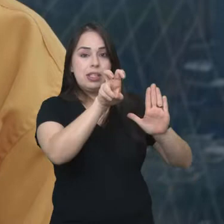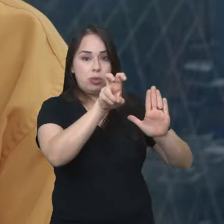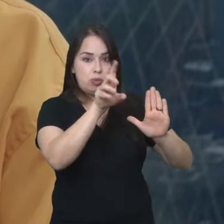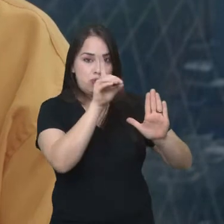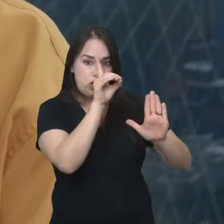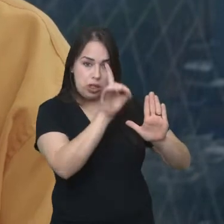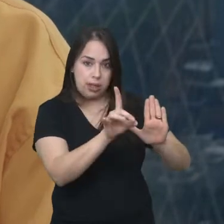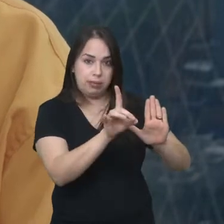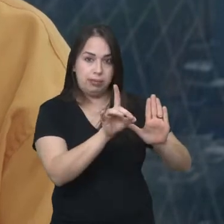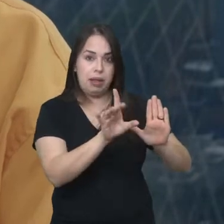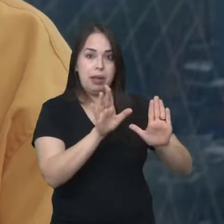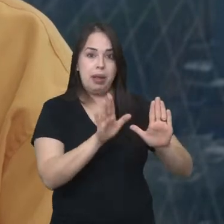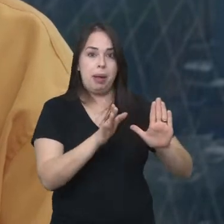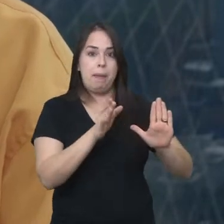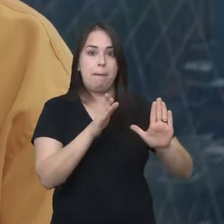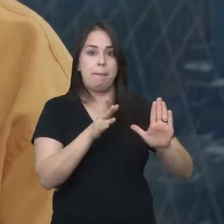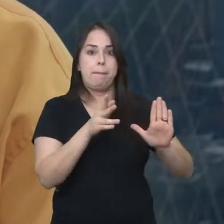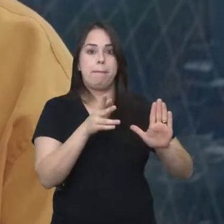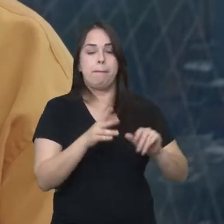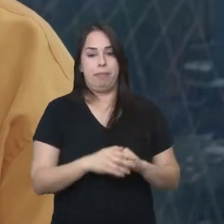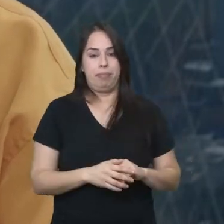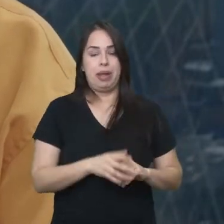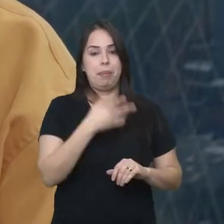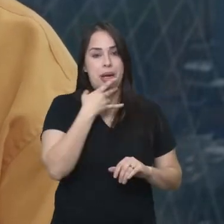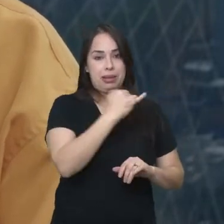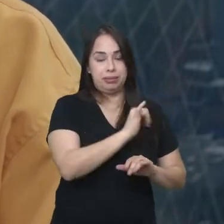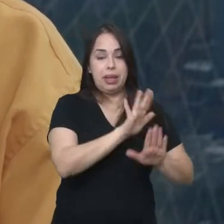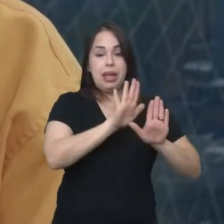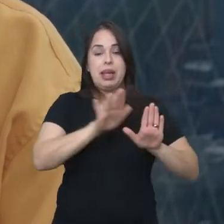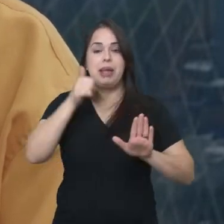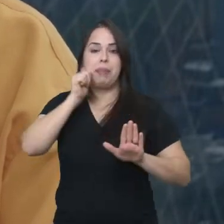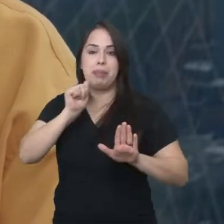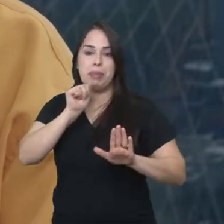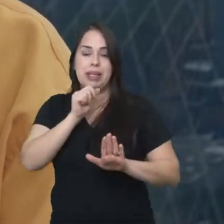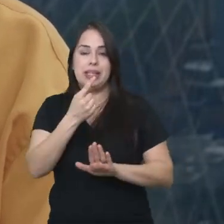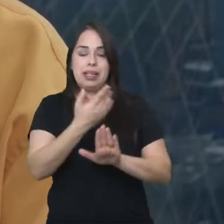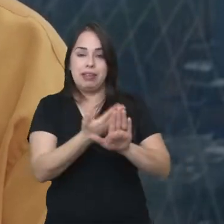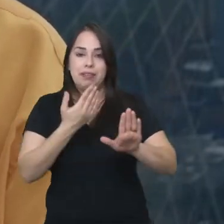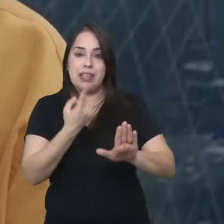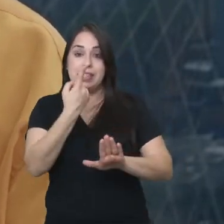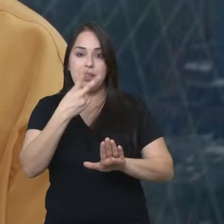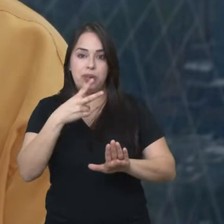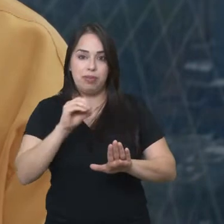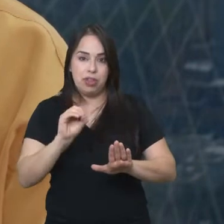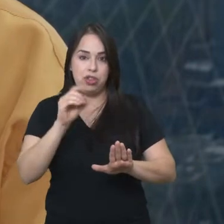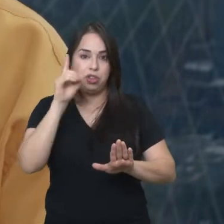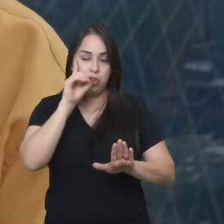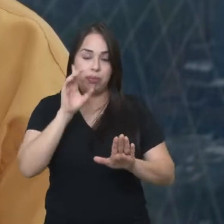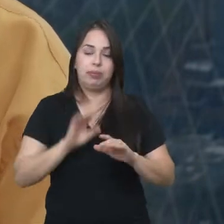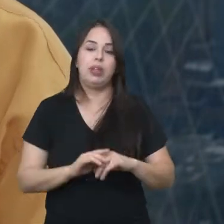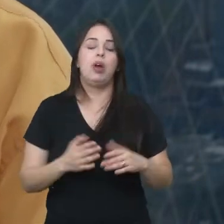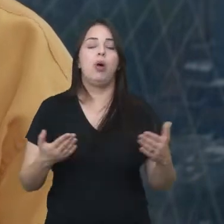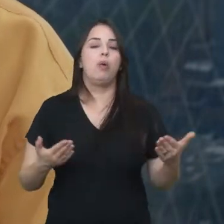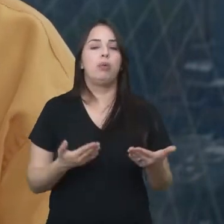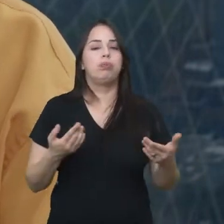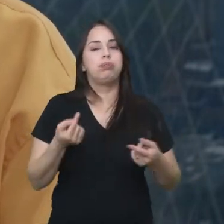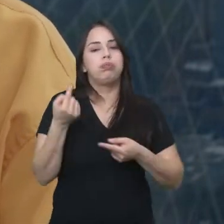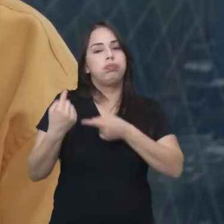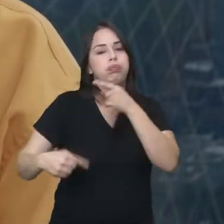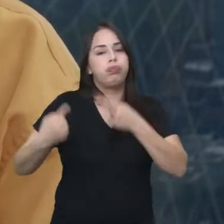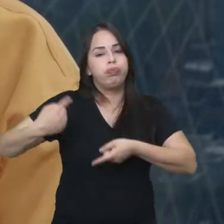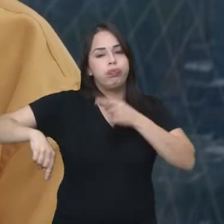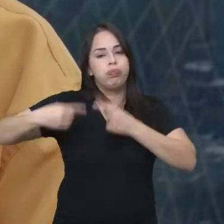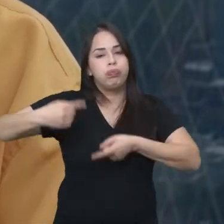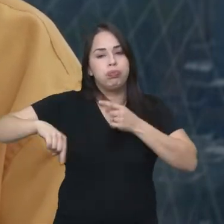né? Então a gente vê que tem avanço, né? A gente vê também que hoje se discute muita política